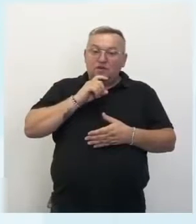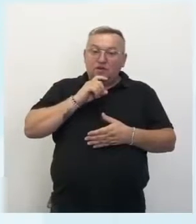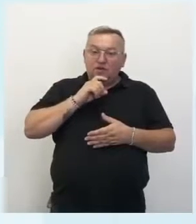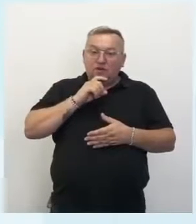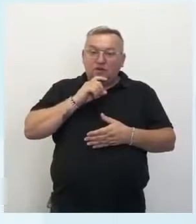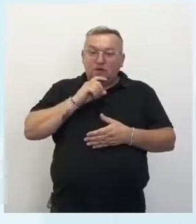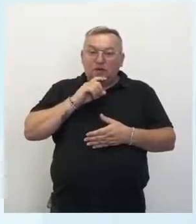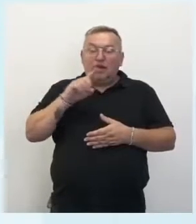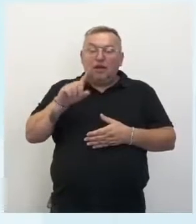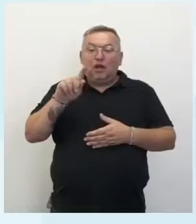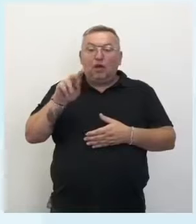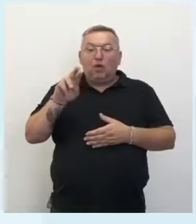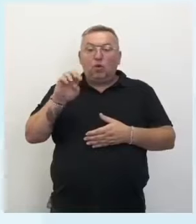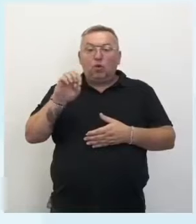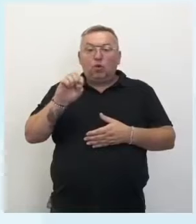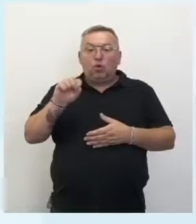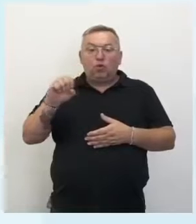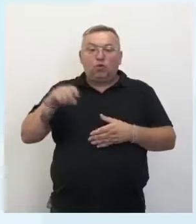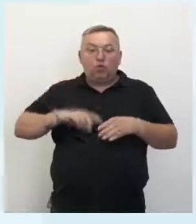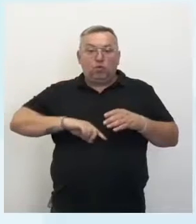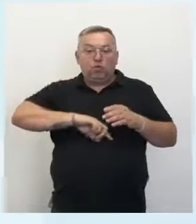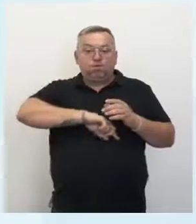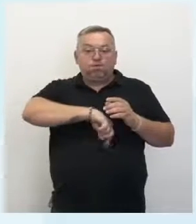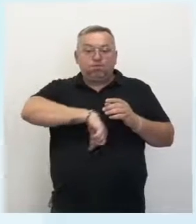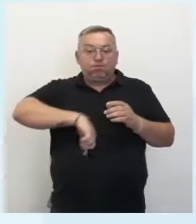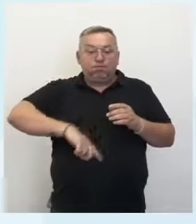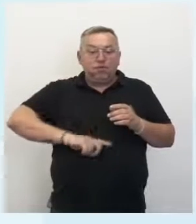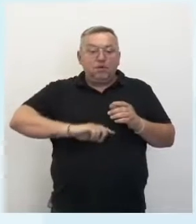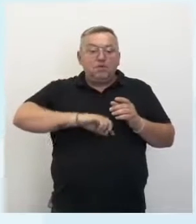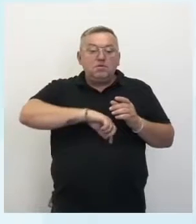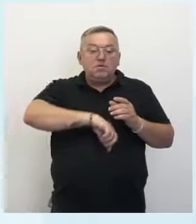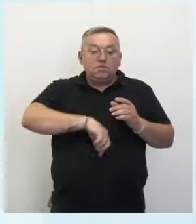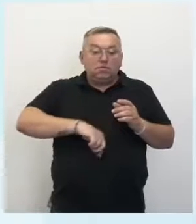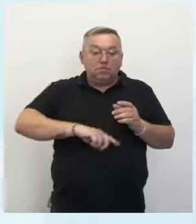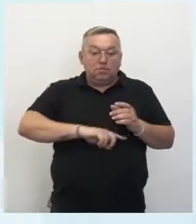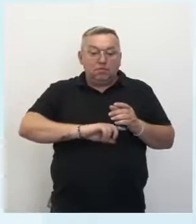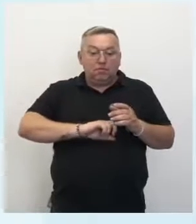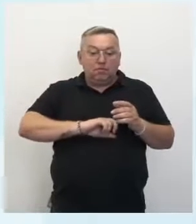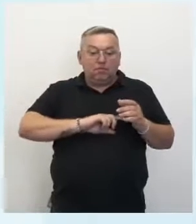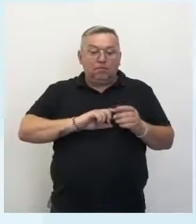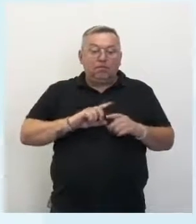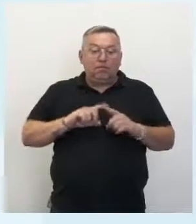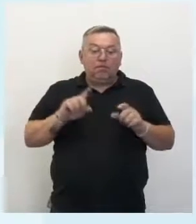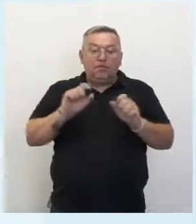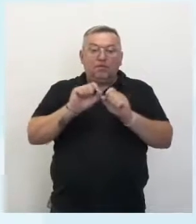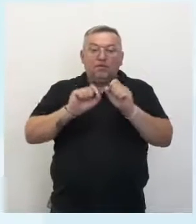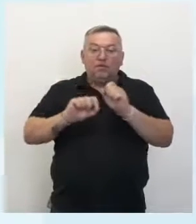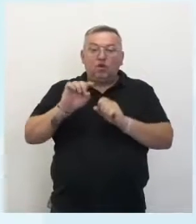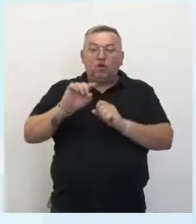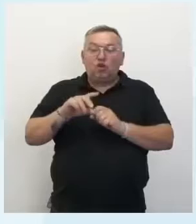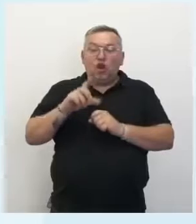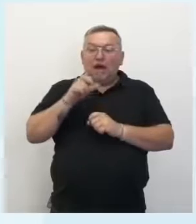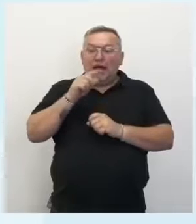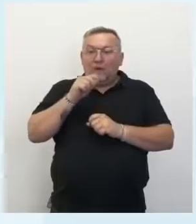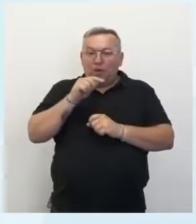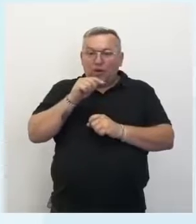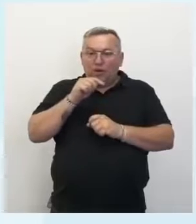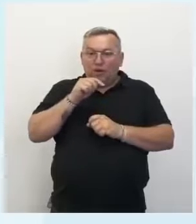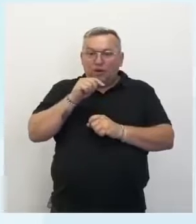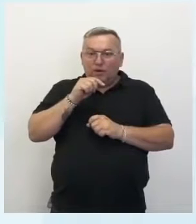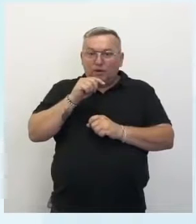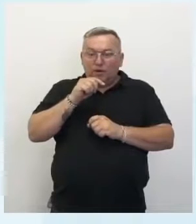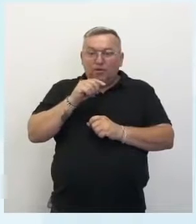grosso. Quando o bolo fecal passa por aqui, vai ser absorvido só a água, tá?